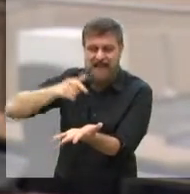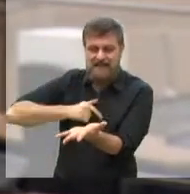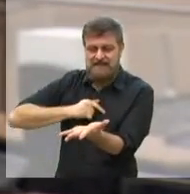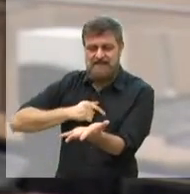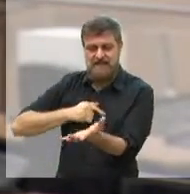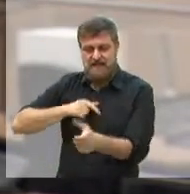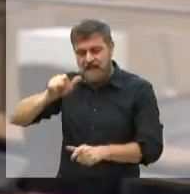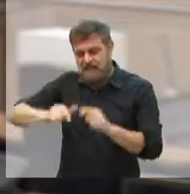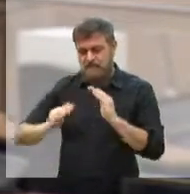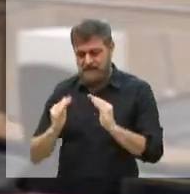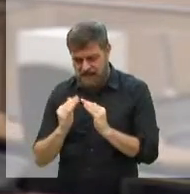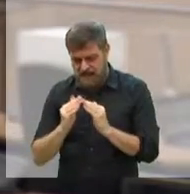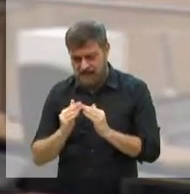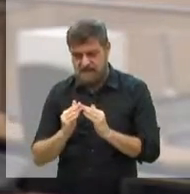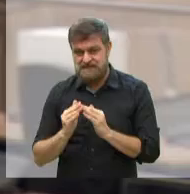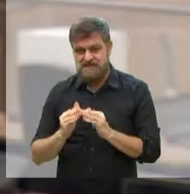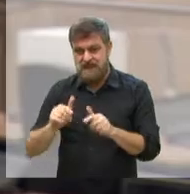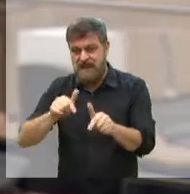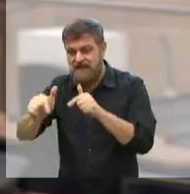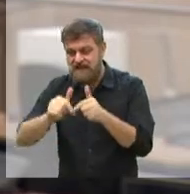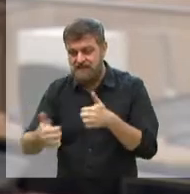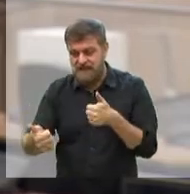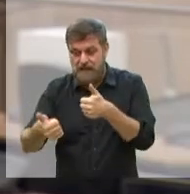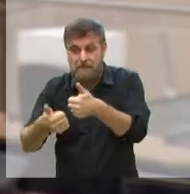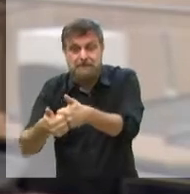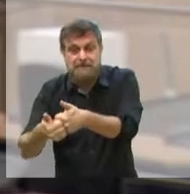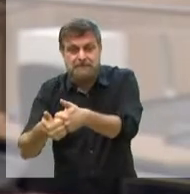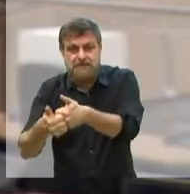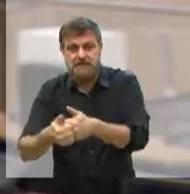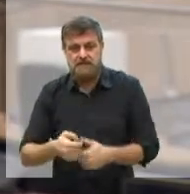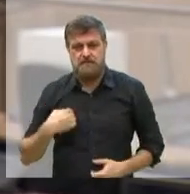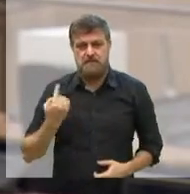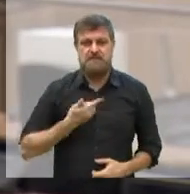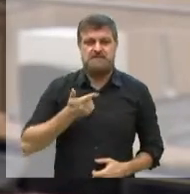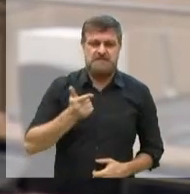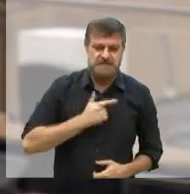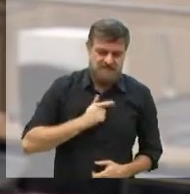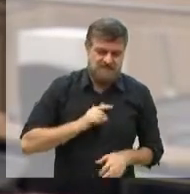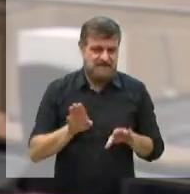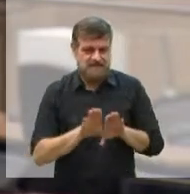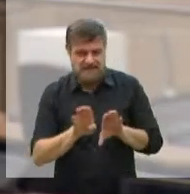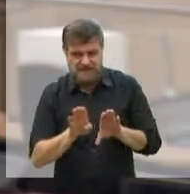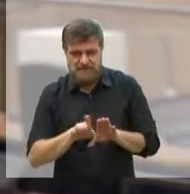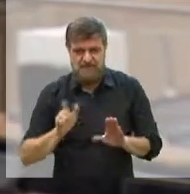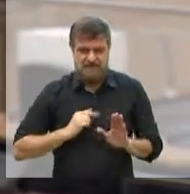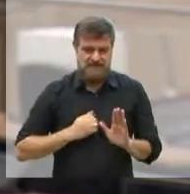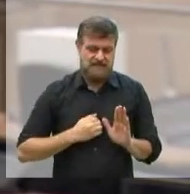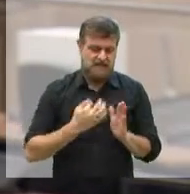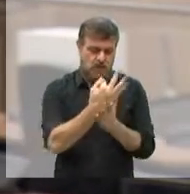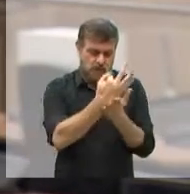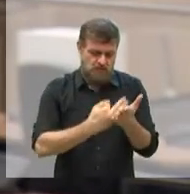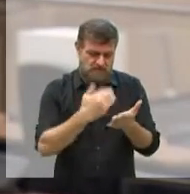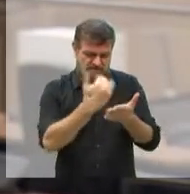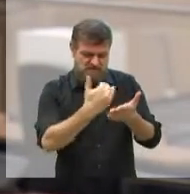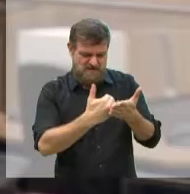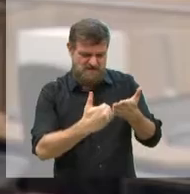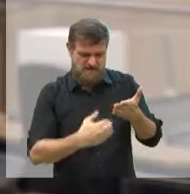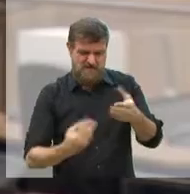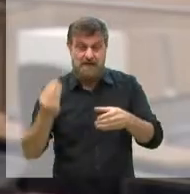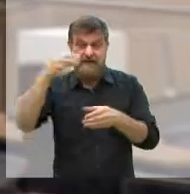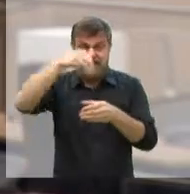local para as pessoas morarem e local para as pessoas trabalharem. E nós temos também no bojo, trazendo mais